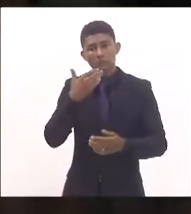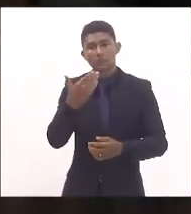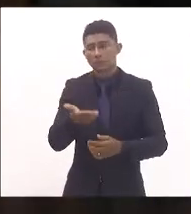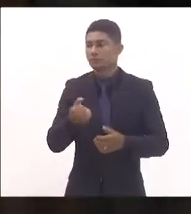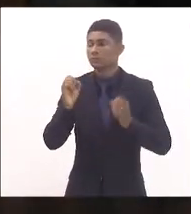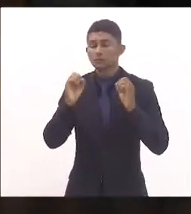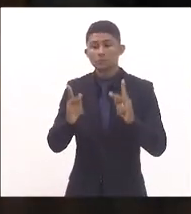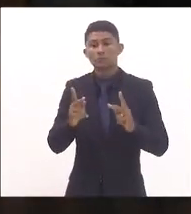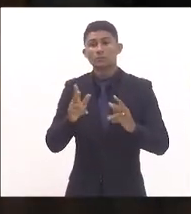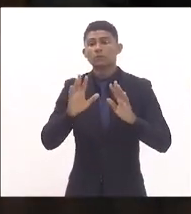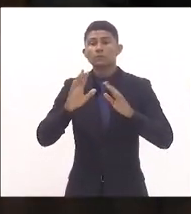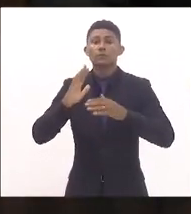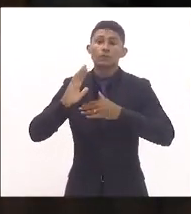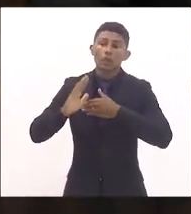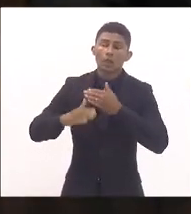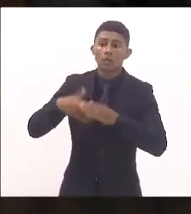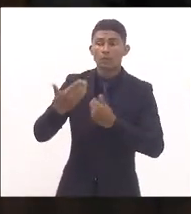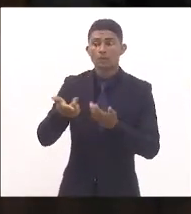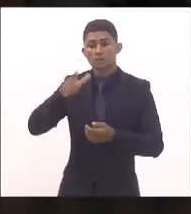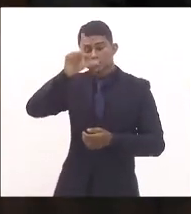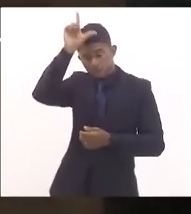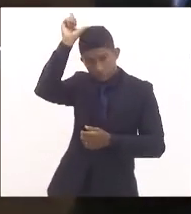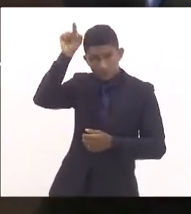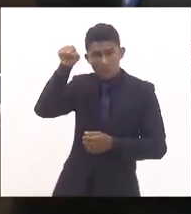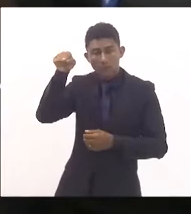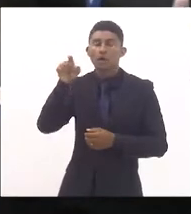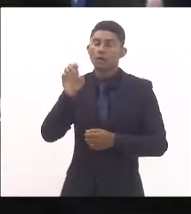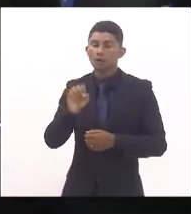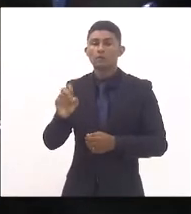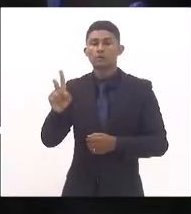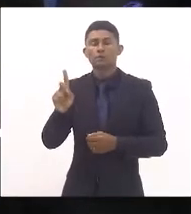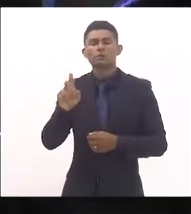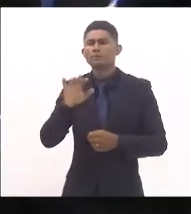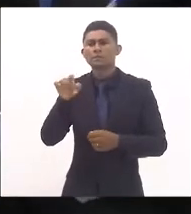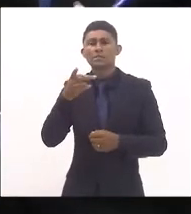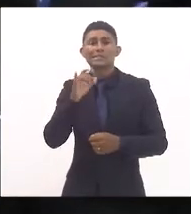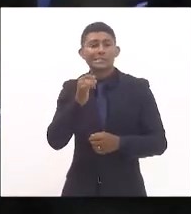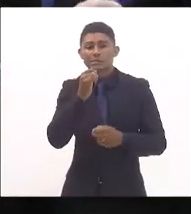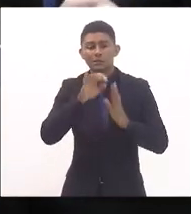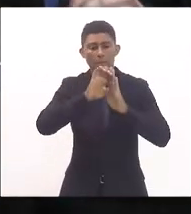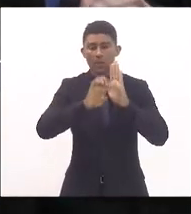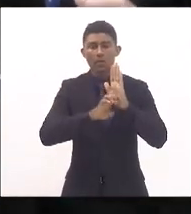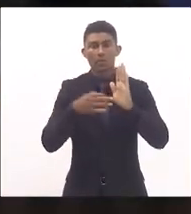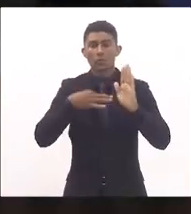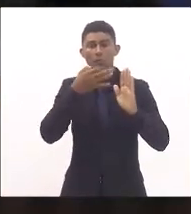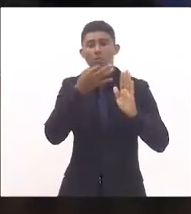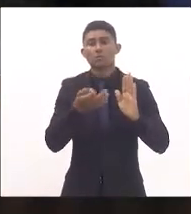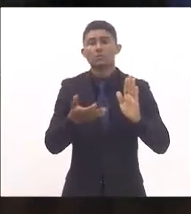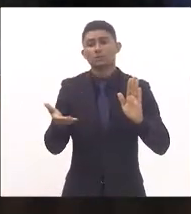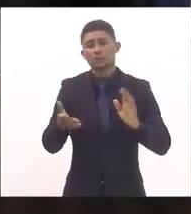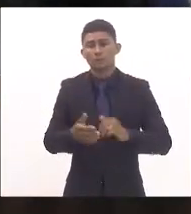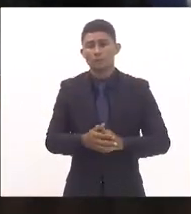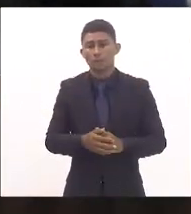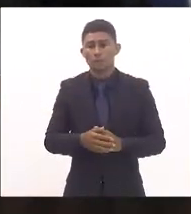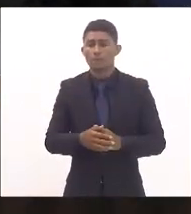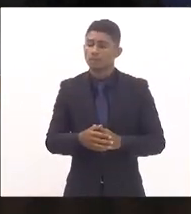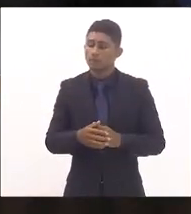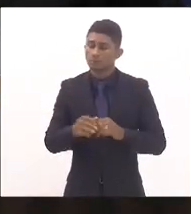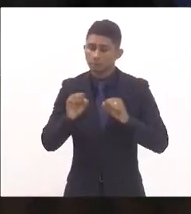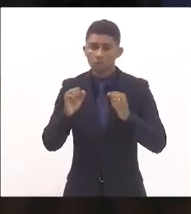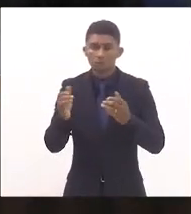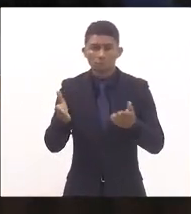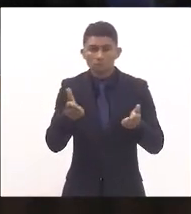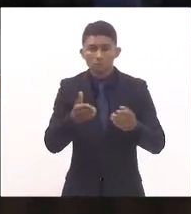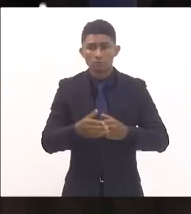ser publicado depois que passar pelo Luiz Paulo. Mas se eu emitir o parecer sobre as emendas... Está ok. Pode... Por favor.